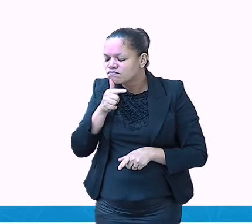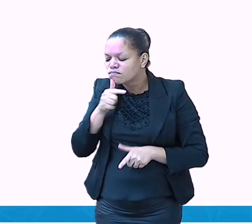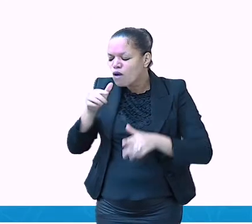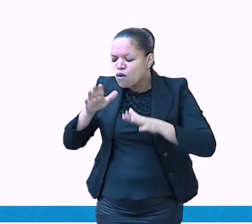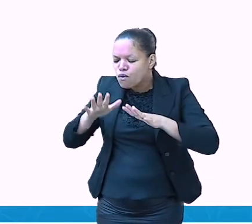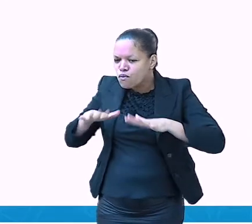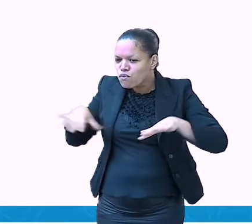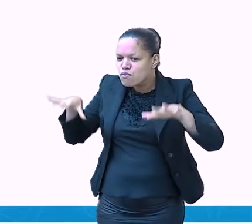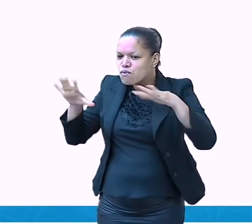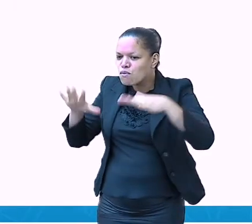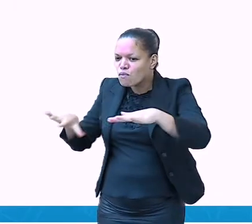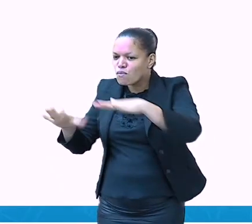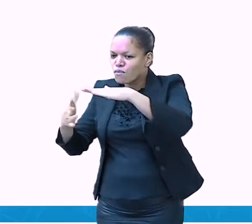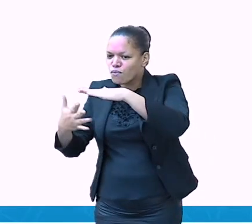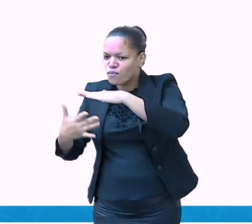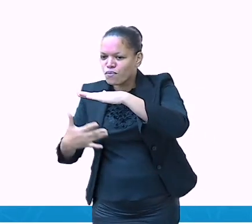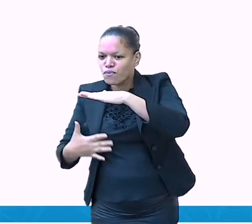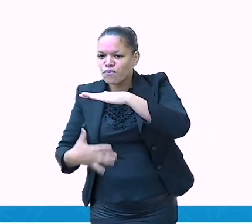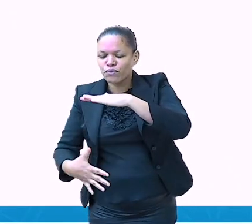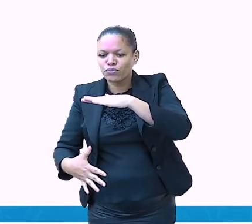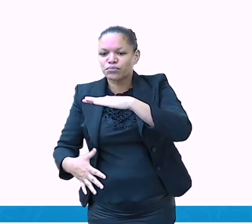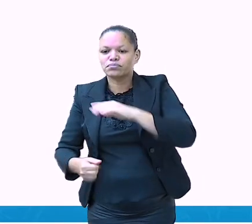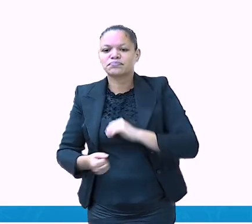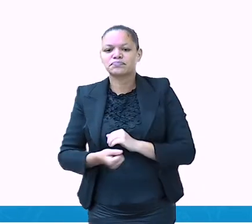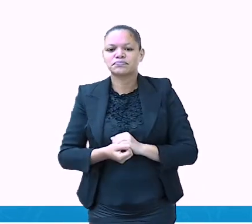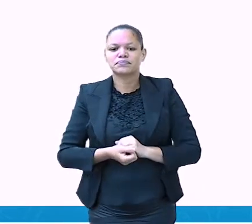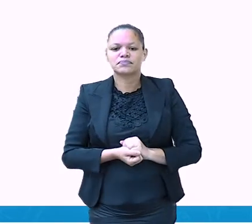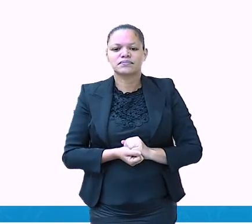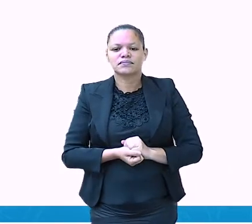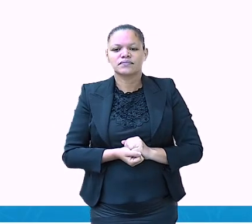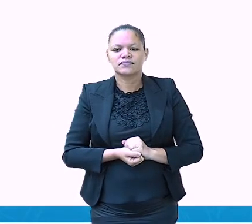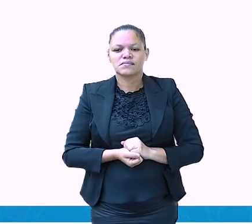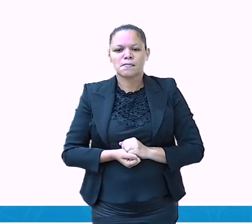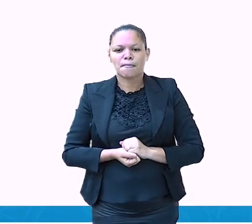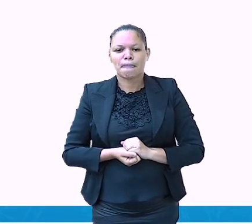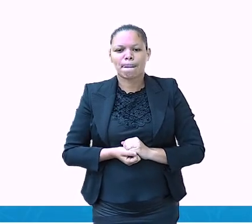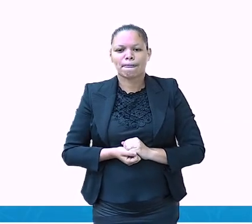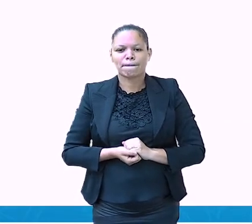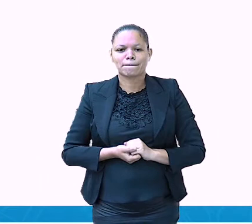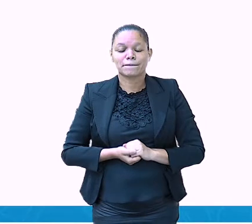ela possui boca, né, entrando ali por um local.